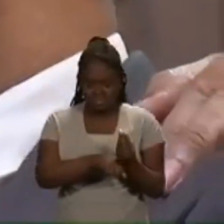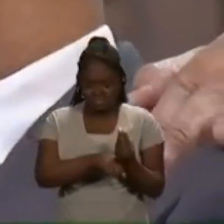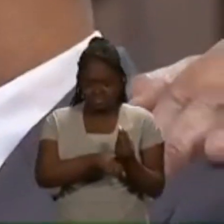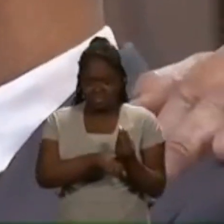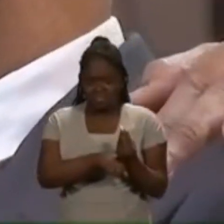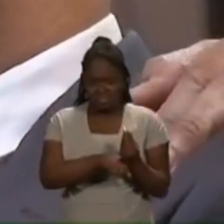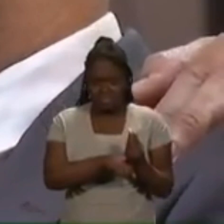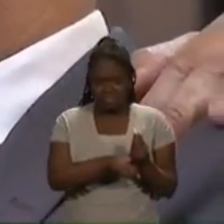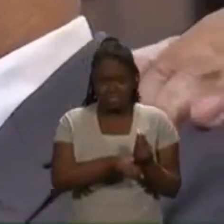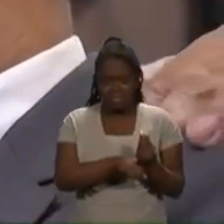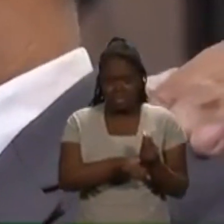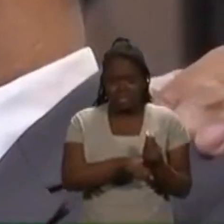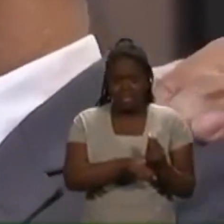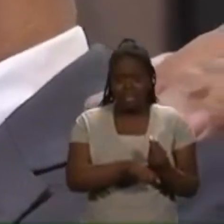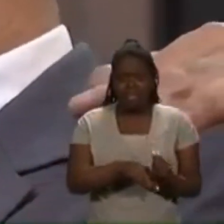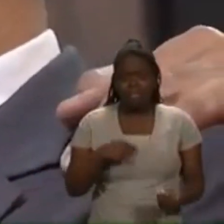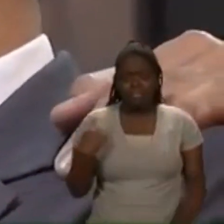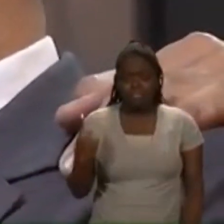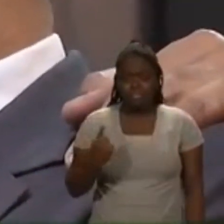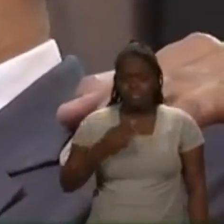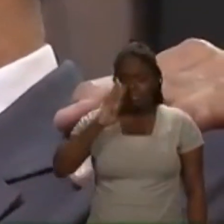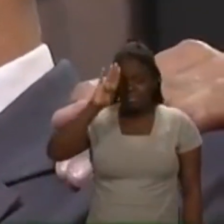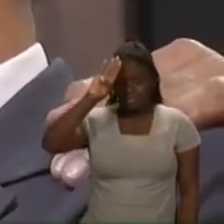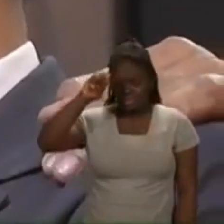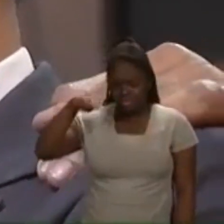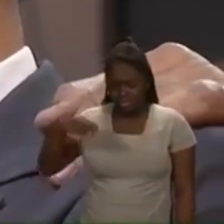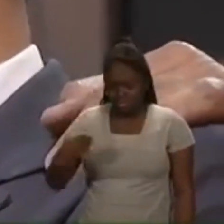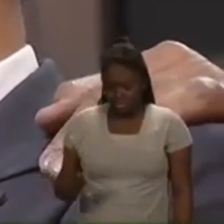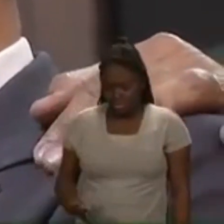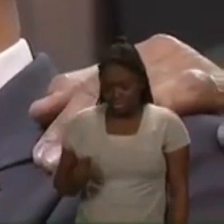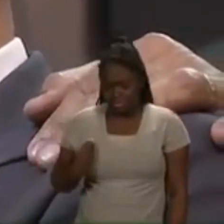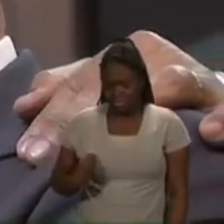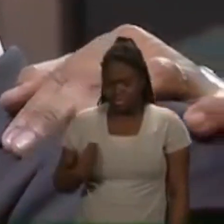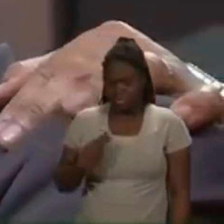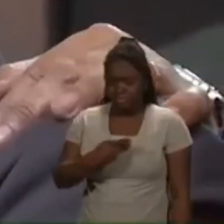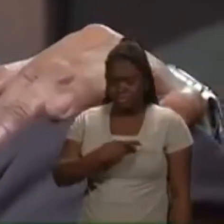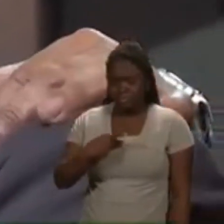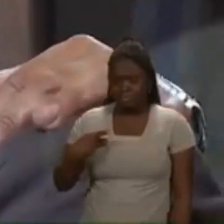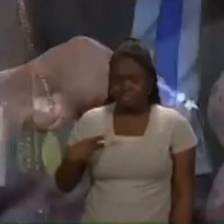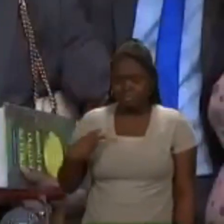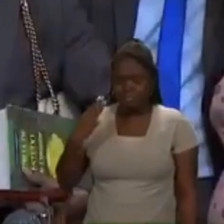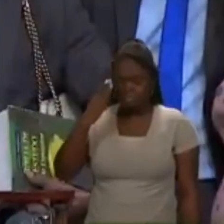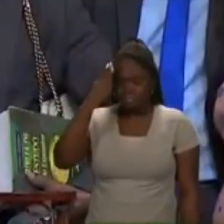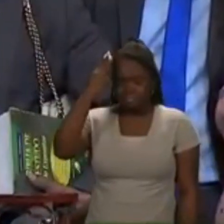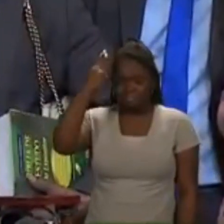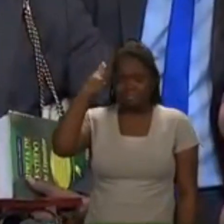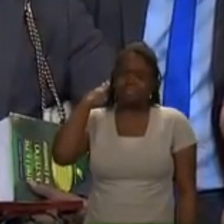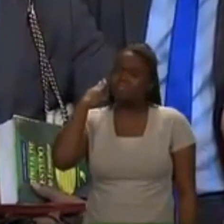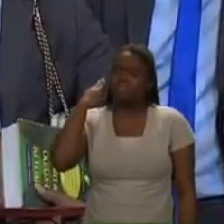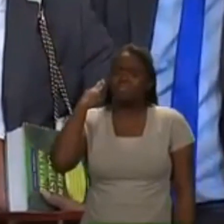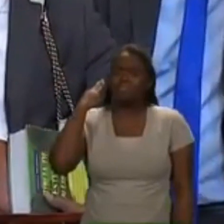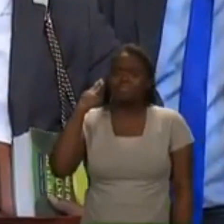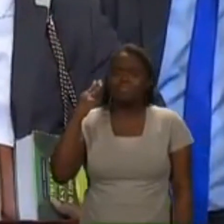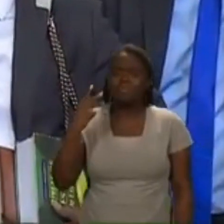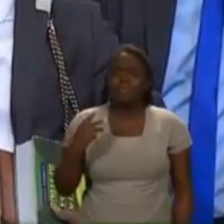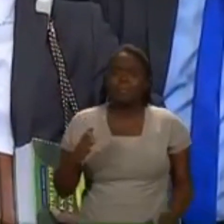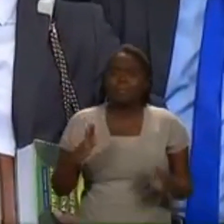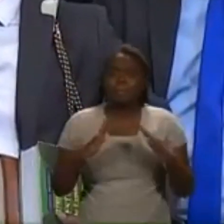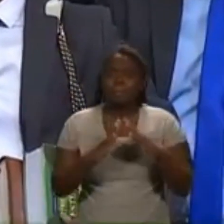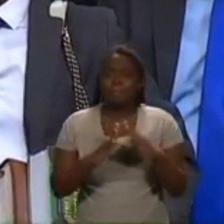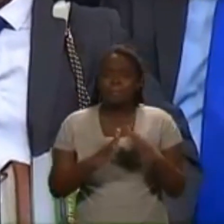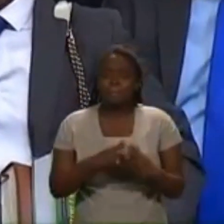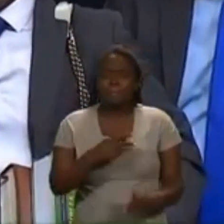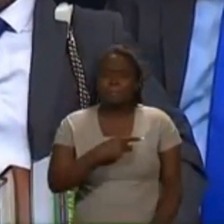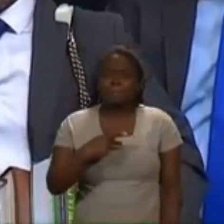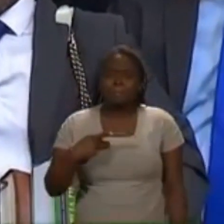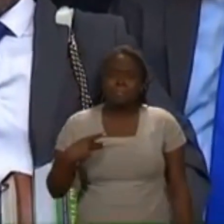Nós honramos, Senhor, a vida do nosso pastor Márcio, da sua casa, do pastor André,